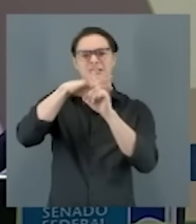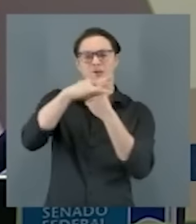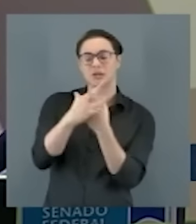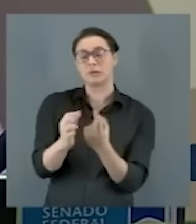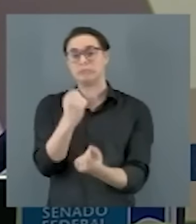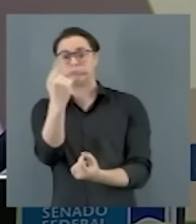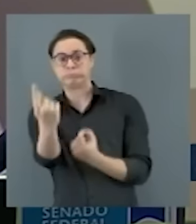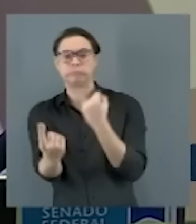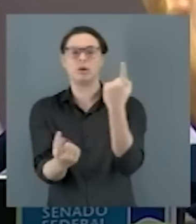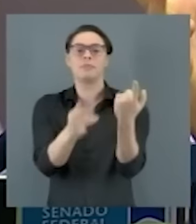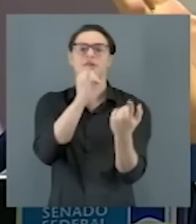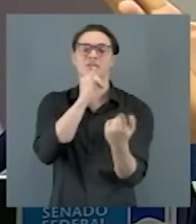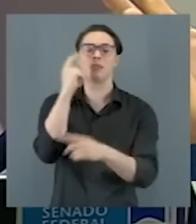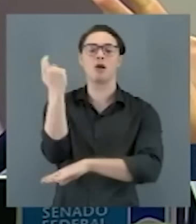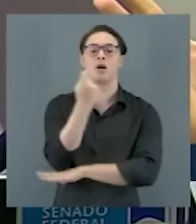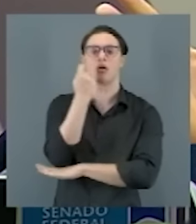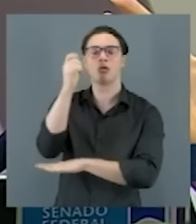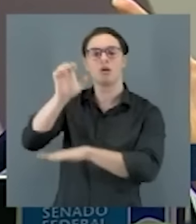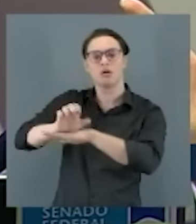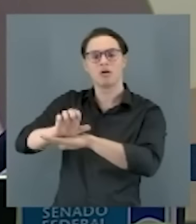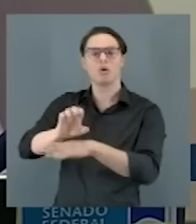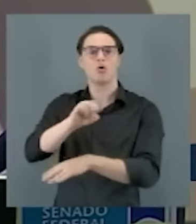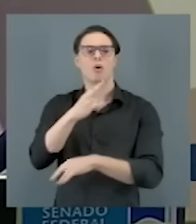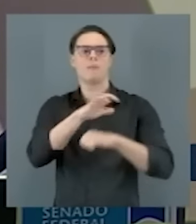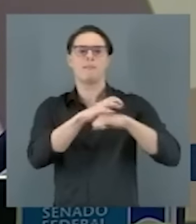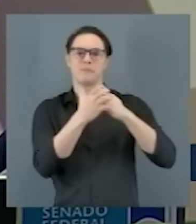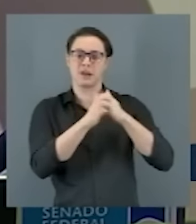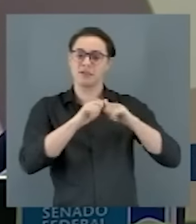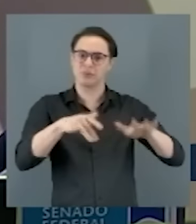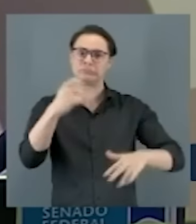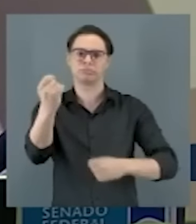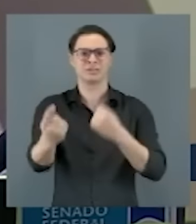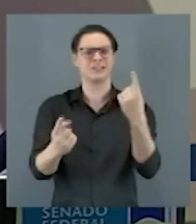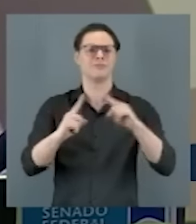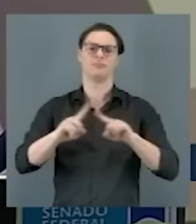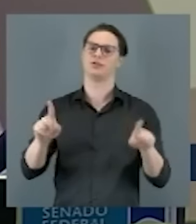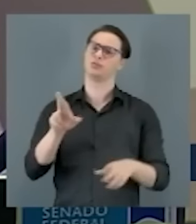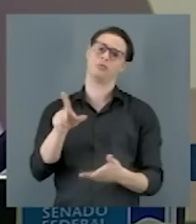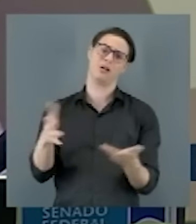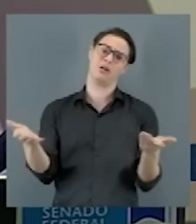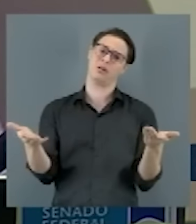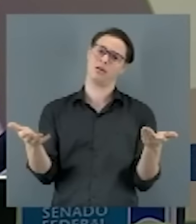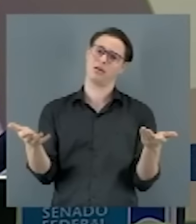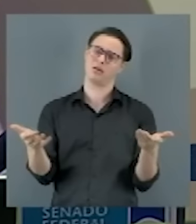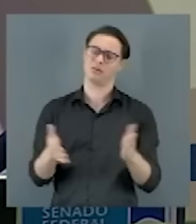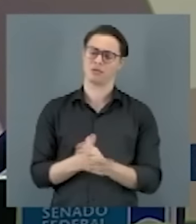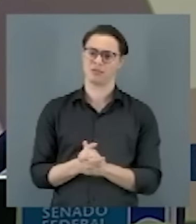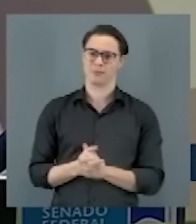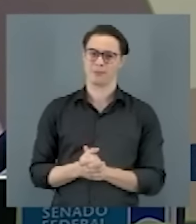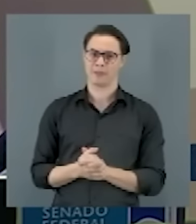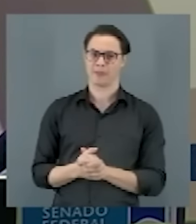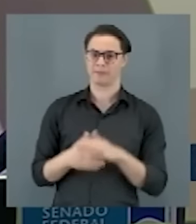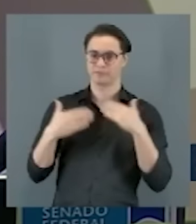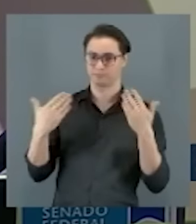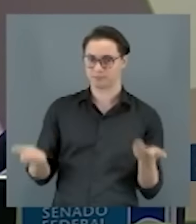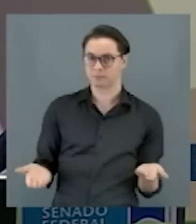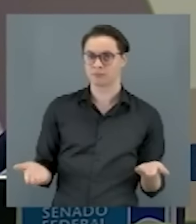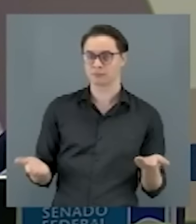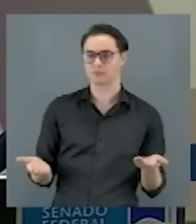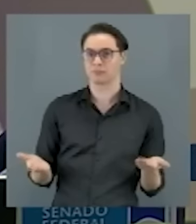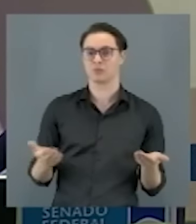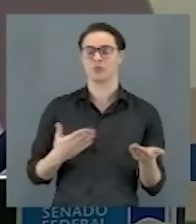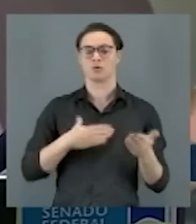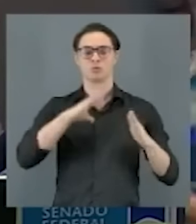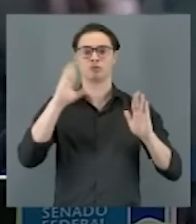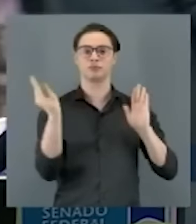do Sul, situações excepcionais. Mas não é o caso. Então, nesse caso, eu estou colocando uma